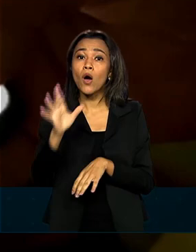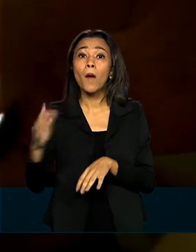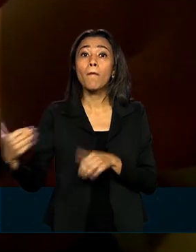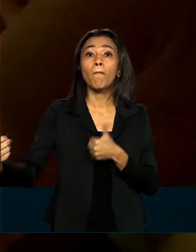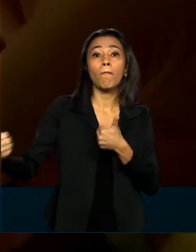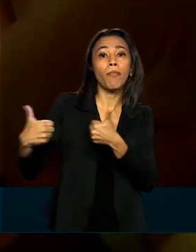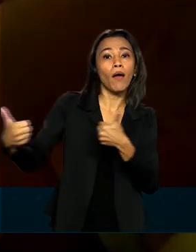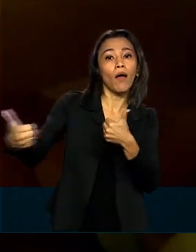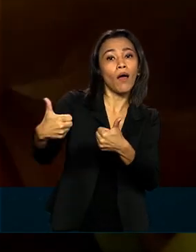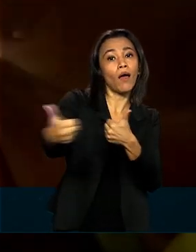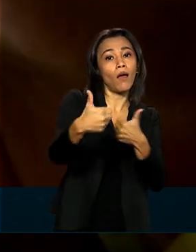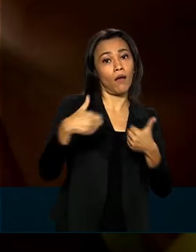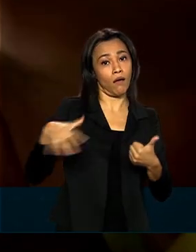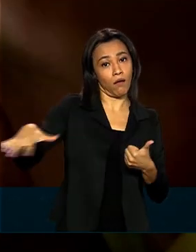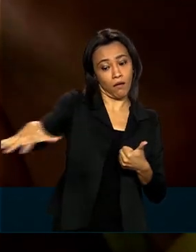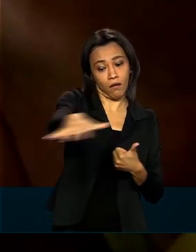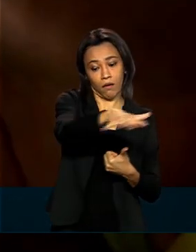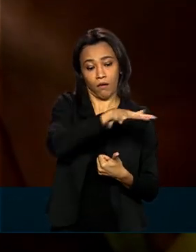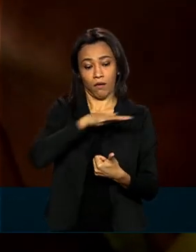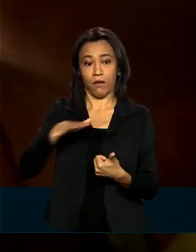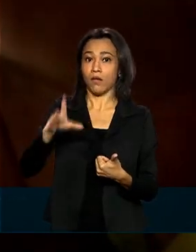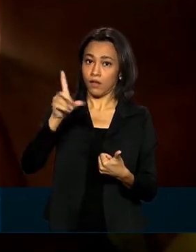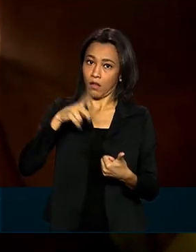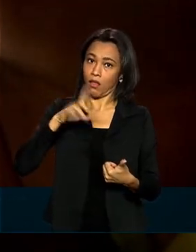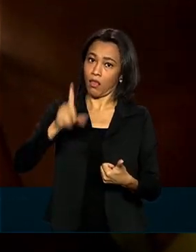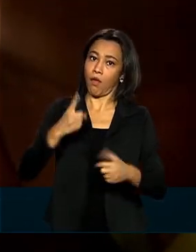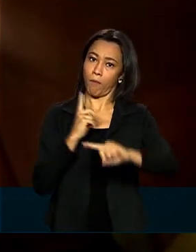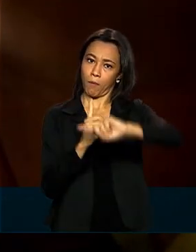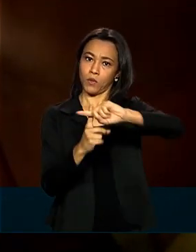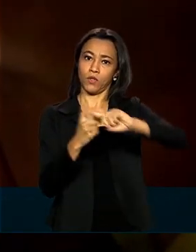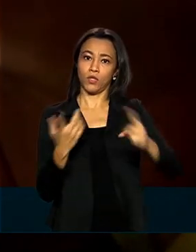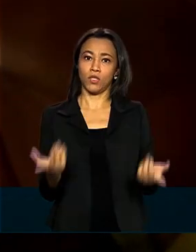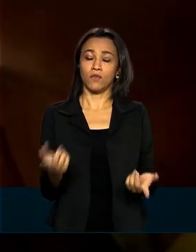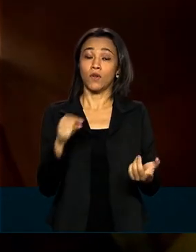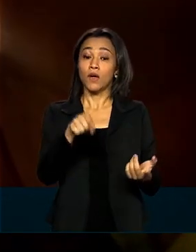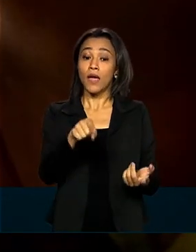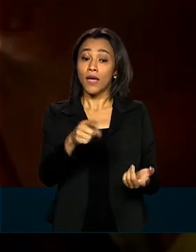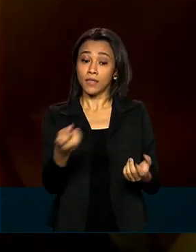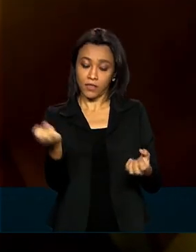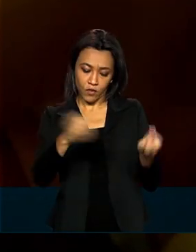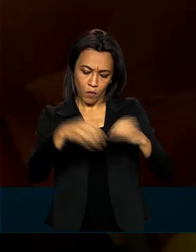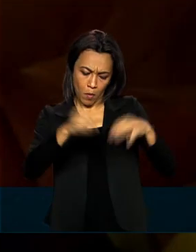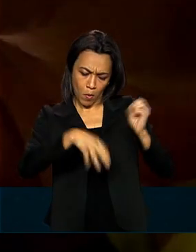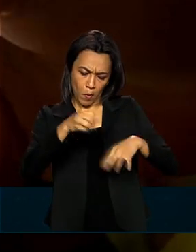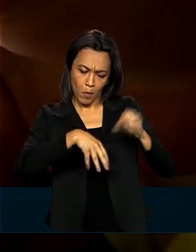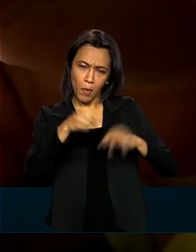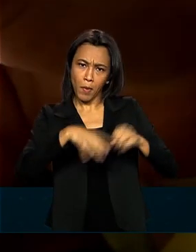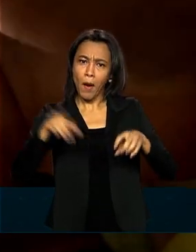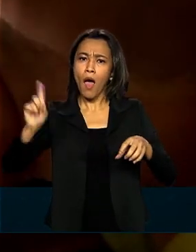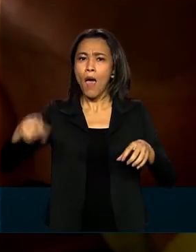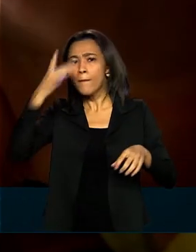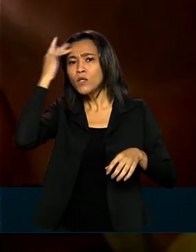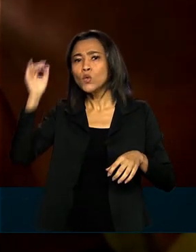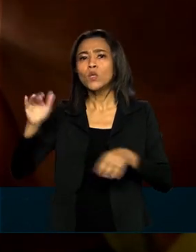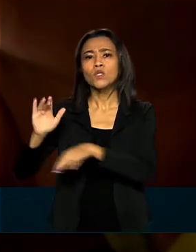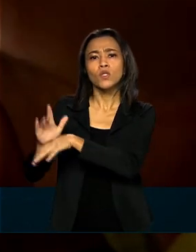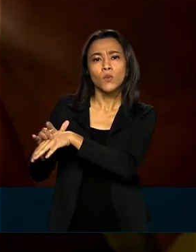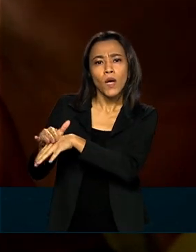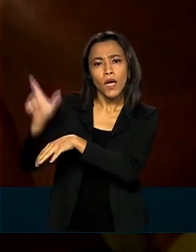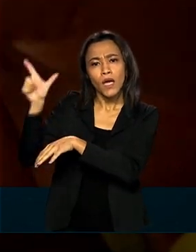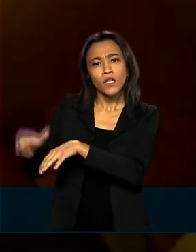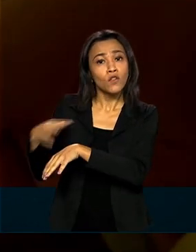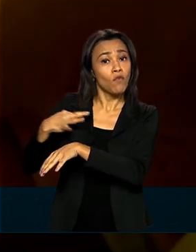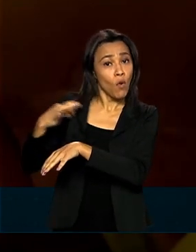pessoas que testaram positivo. O banco de dados de pessoas infectadas é alimentado por doentes que, de maneira